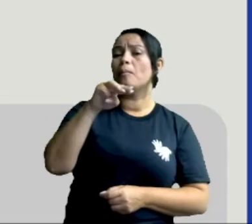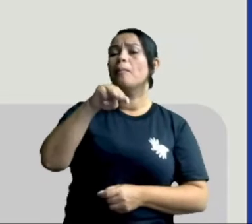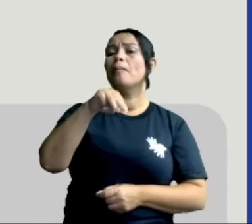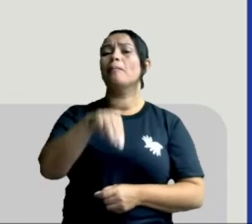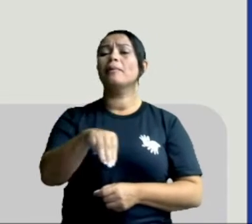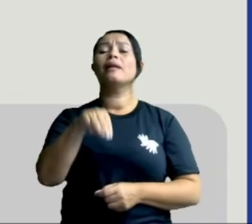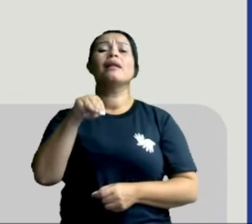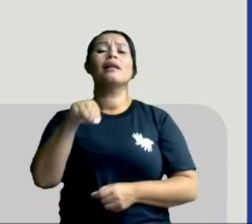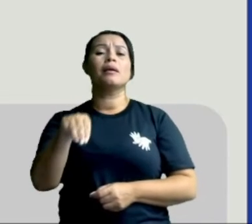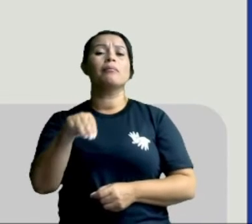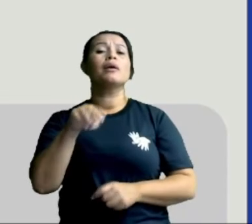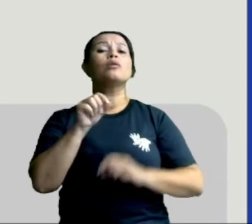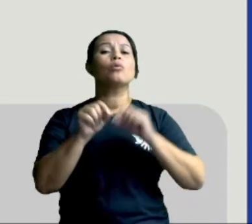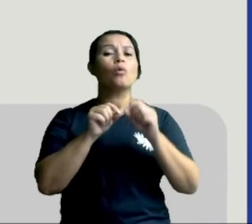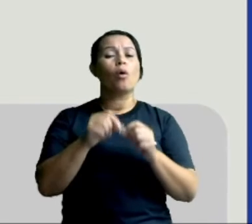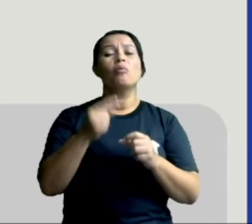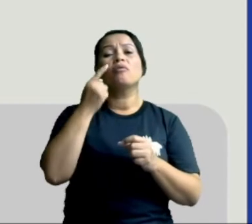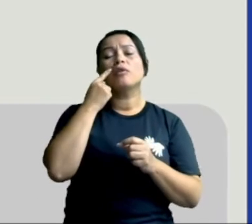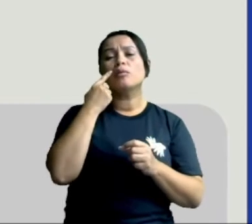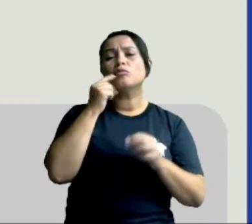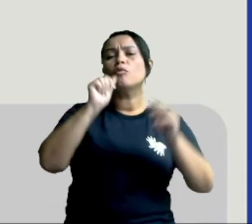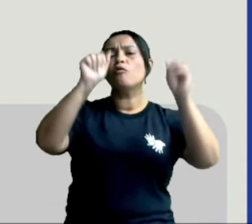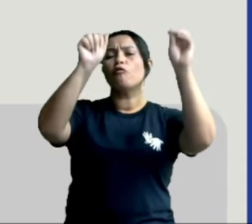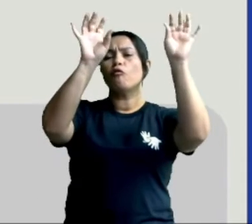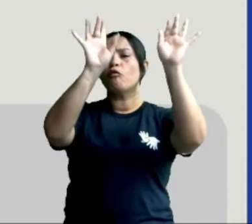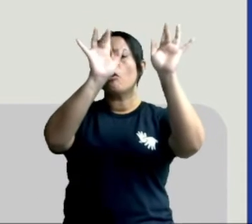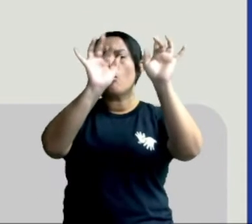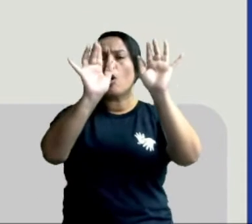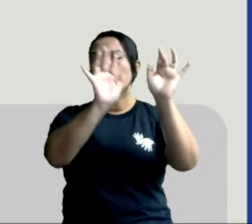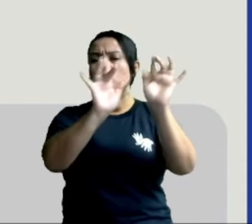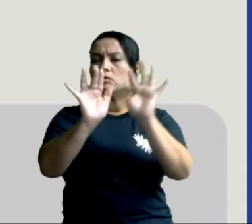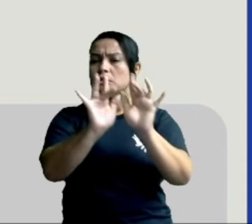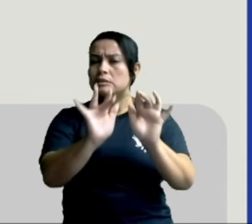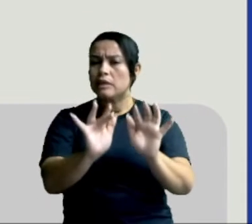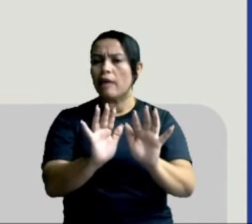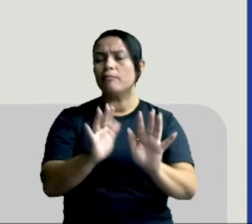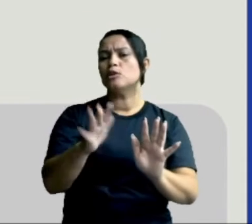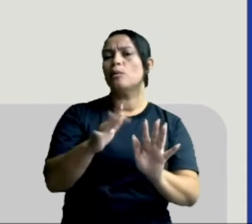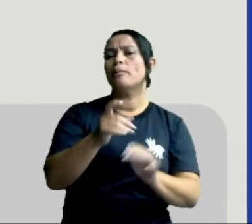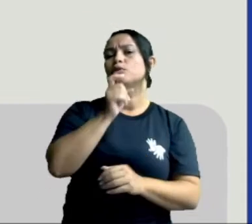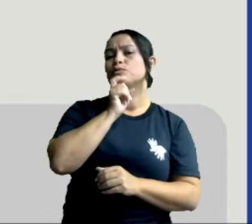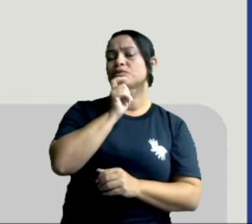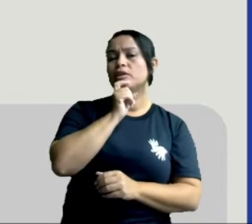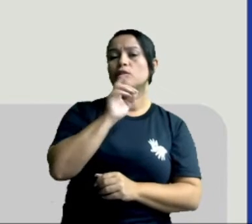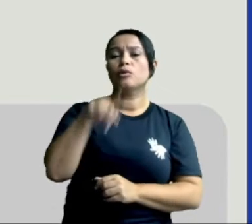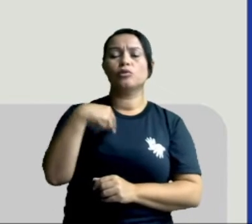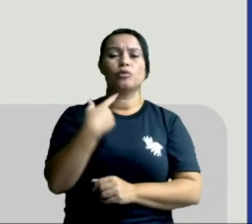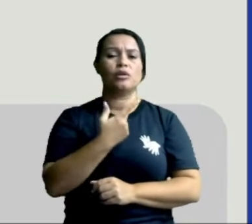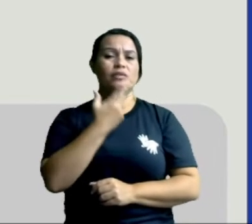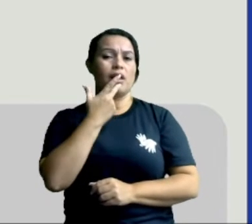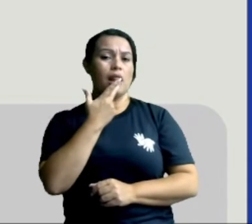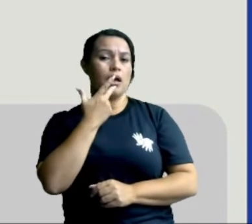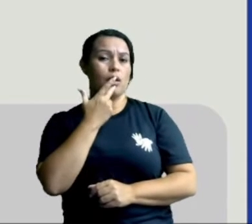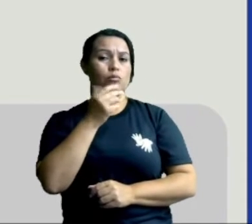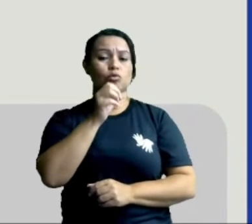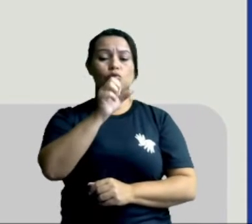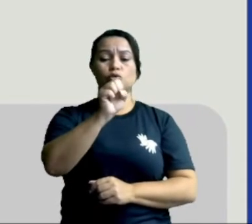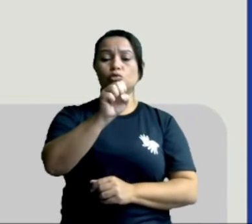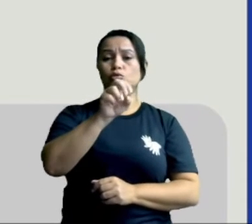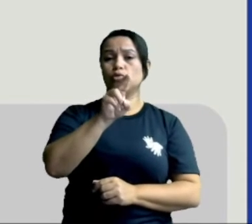a precipitação em forma de flocos de Neve durante o inverno tão E aí eu te falo